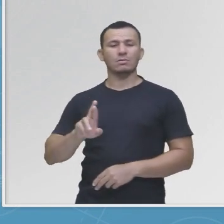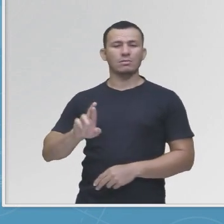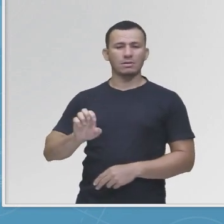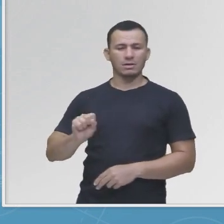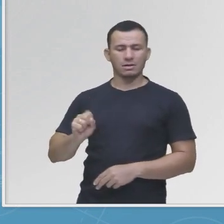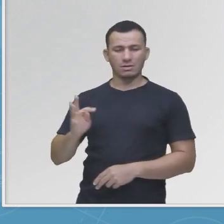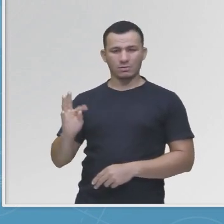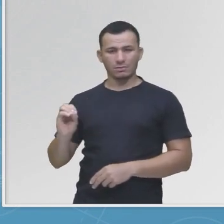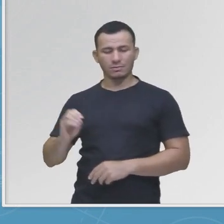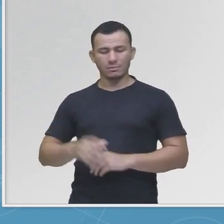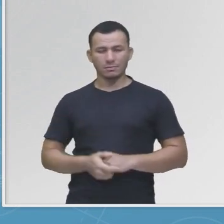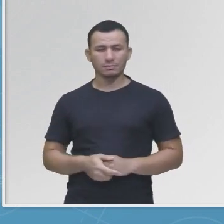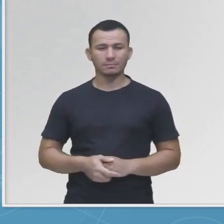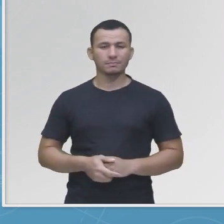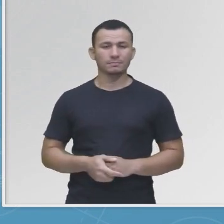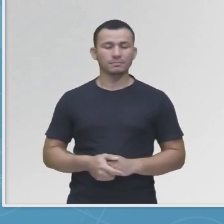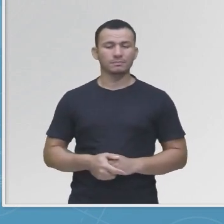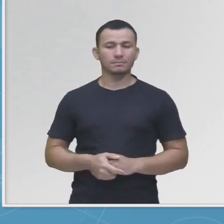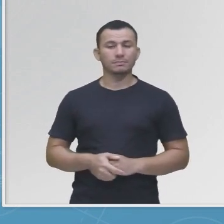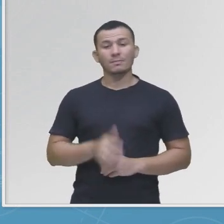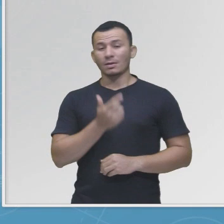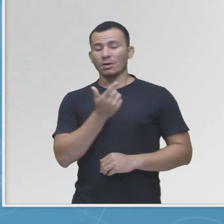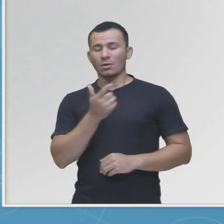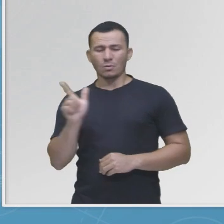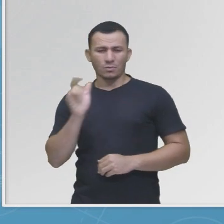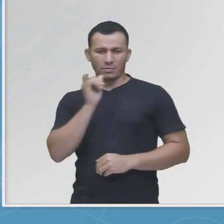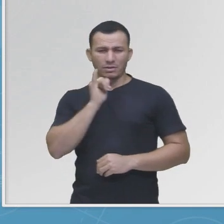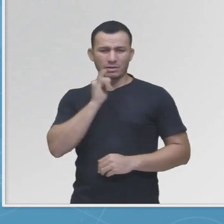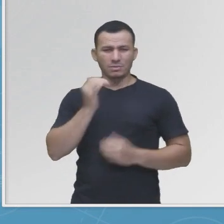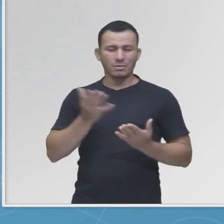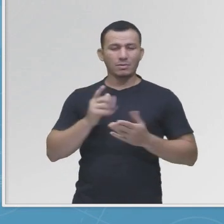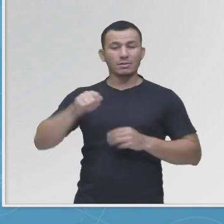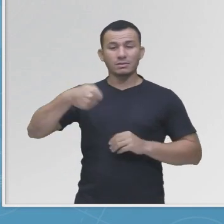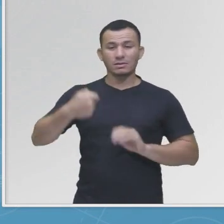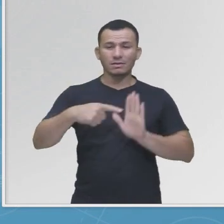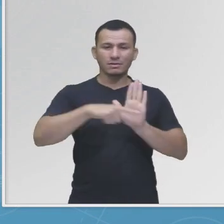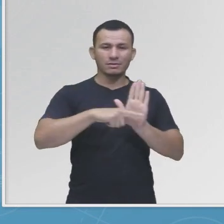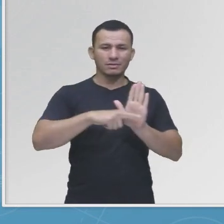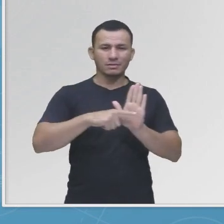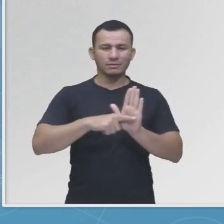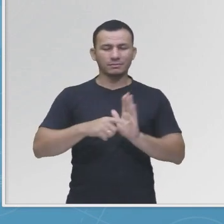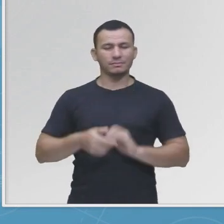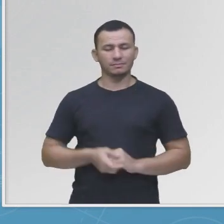ó, outro exemplo dessa operação de subtração.